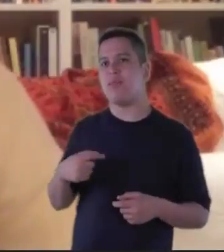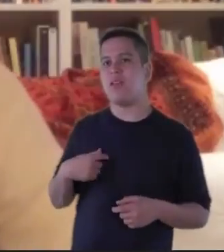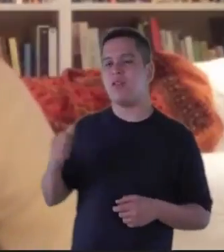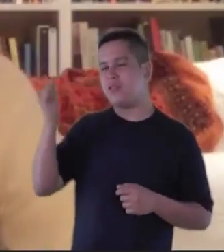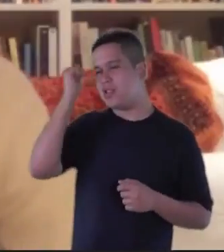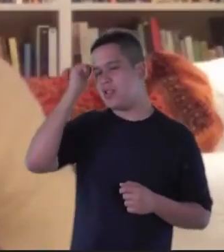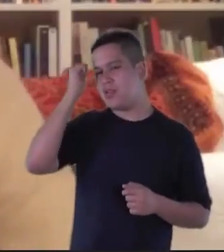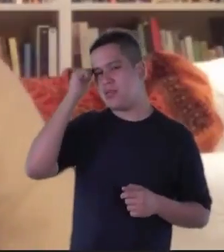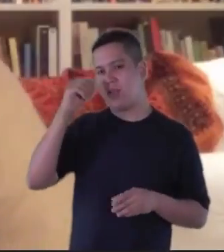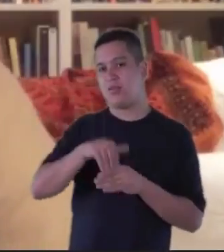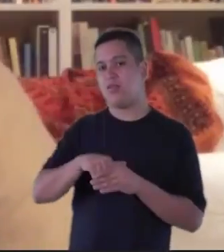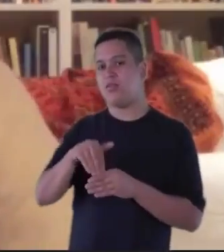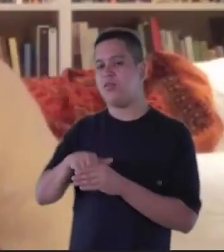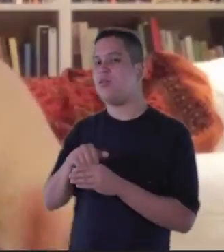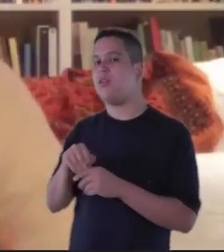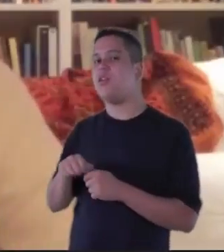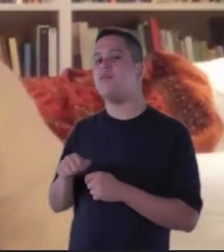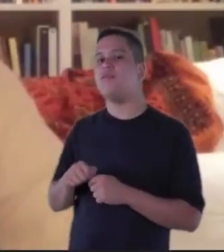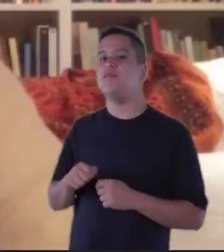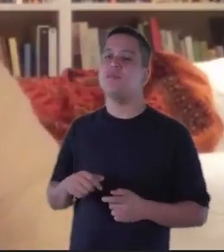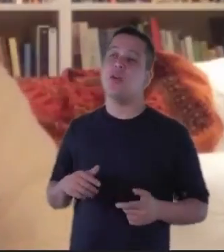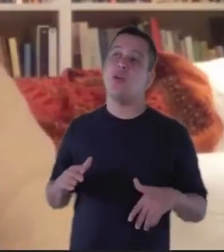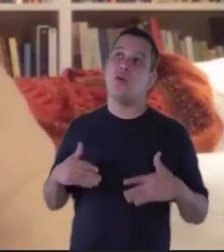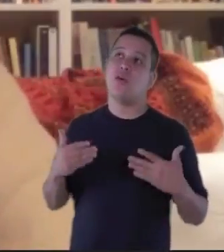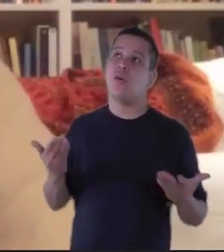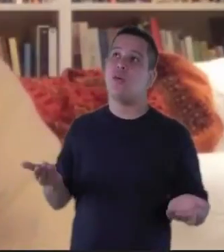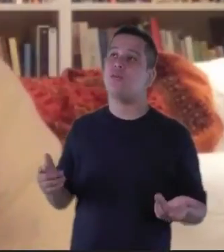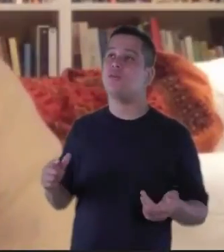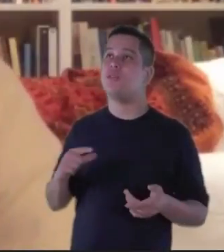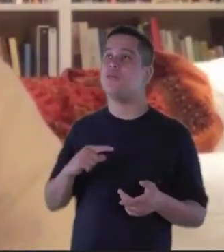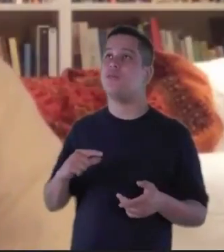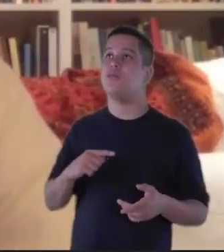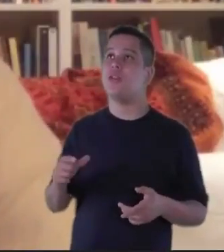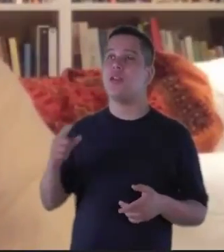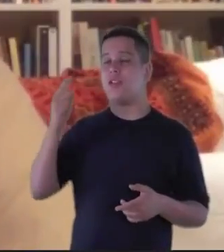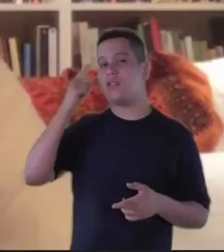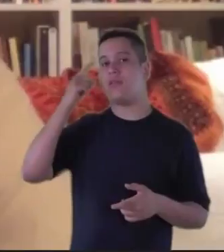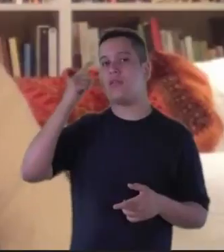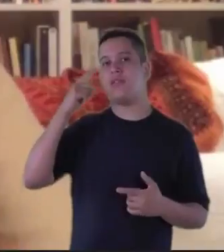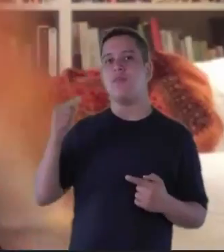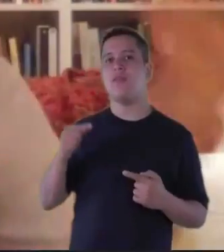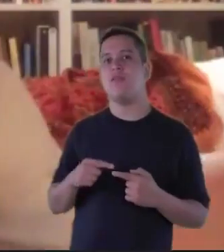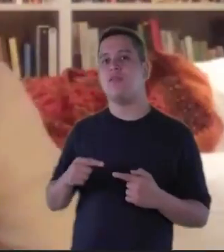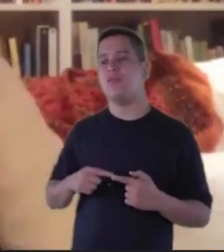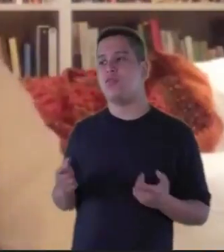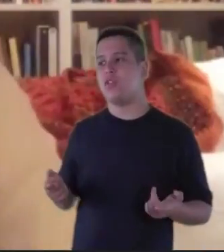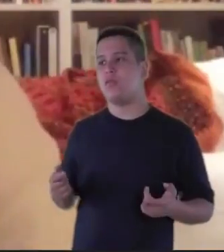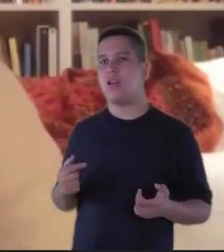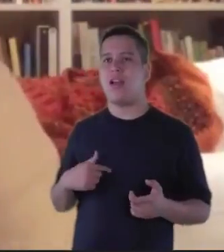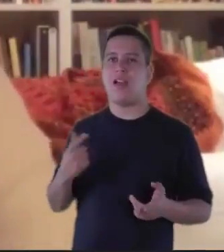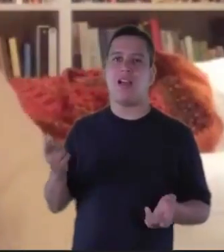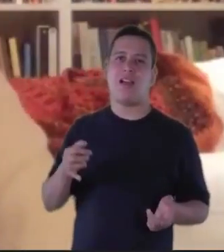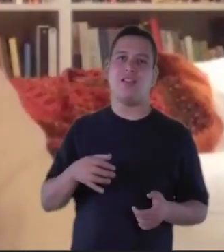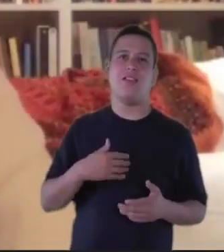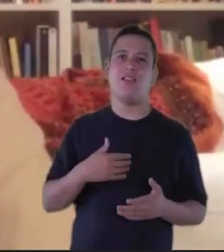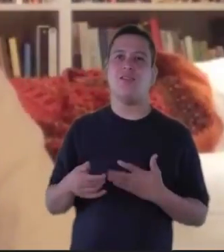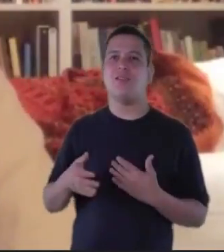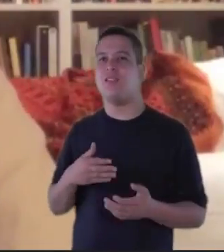um pouco dentro daquele espírito que a gente sabe qual é, de eu não voto na esquerda,